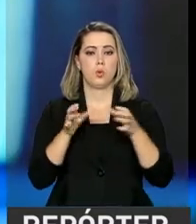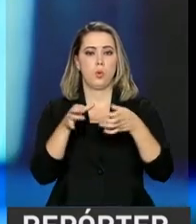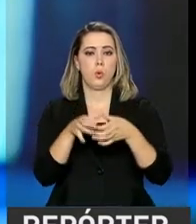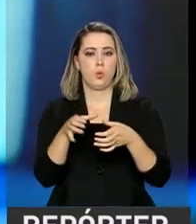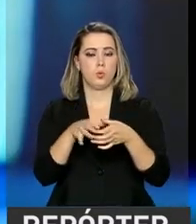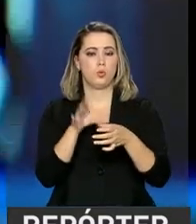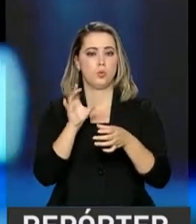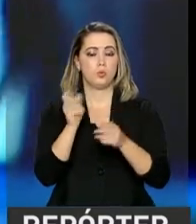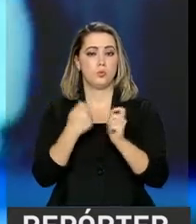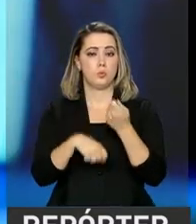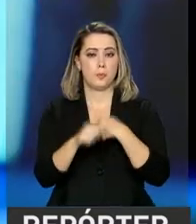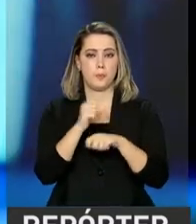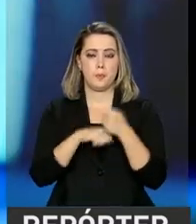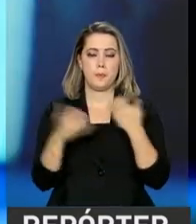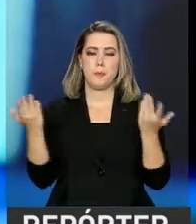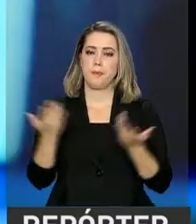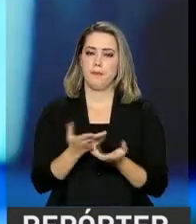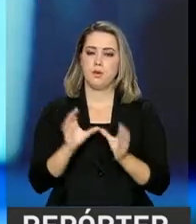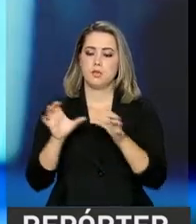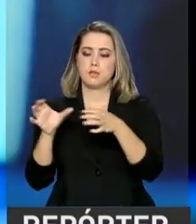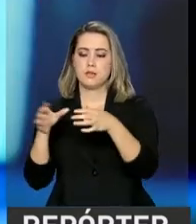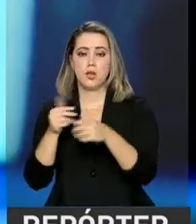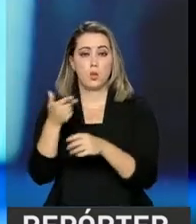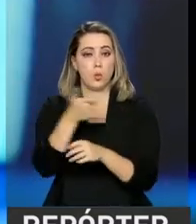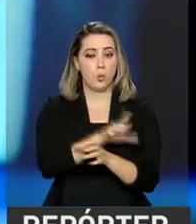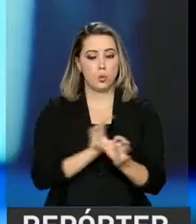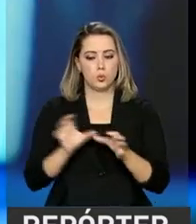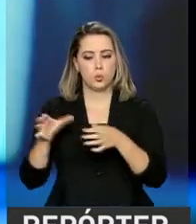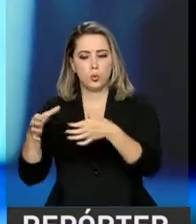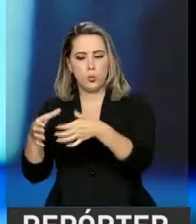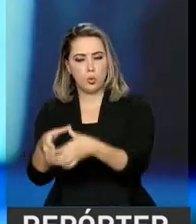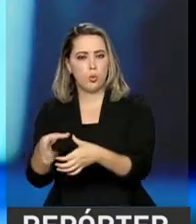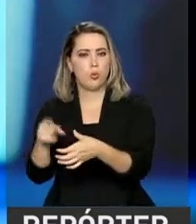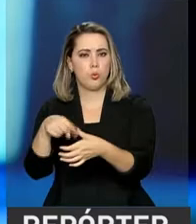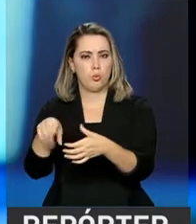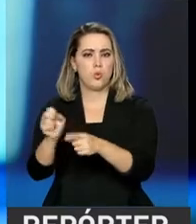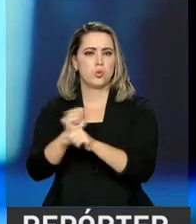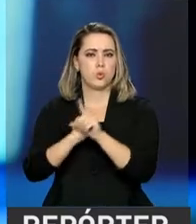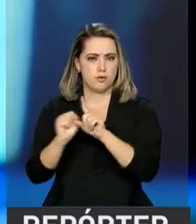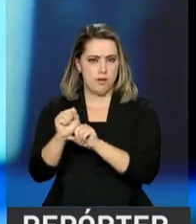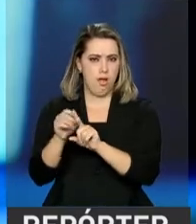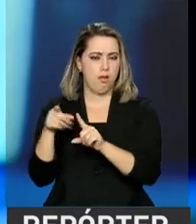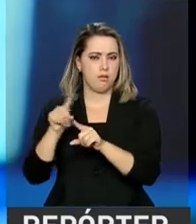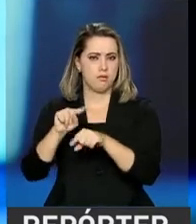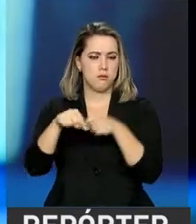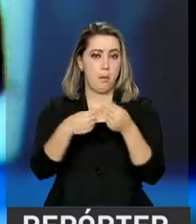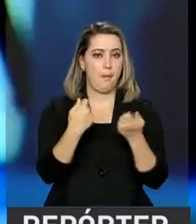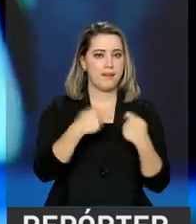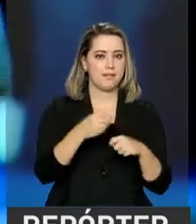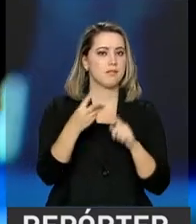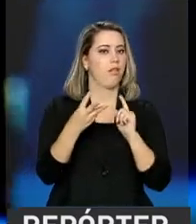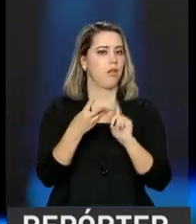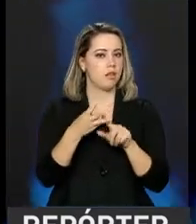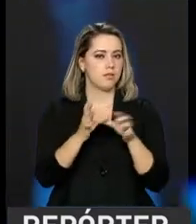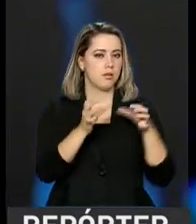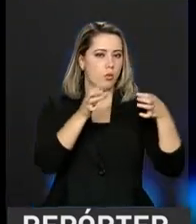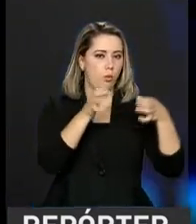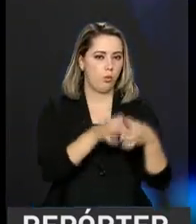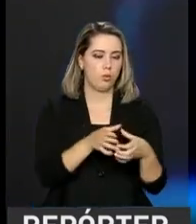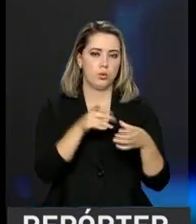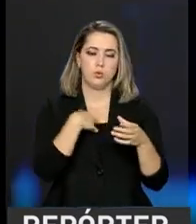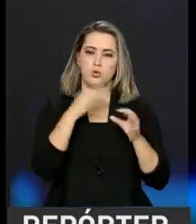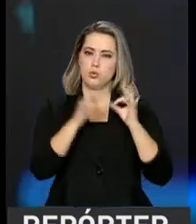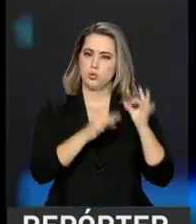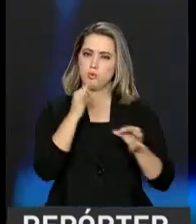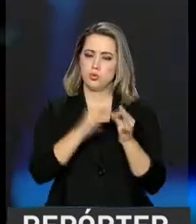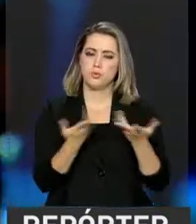econômicos tramita agora na comissão de assuntos sociais e ainda deve passar pela comissão de constituição e justiça antes